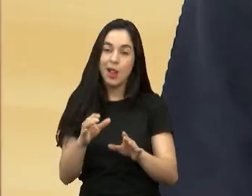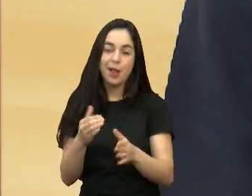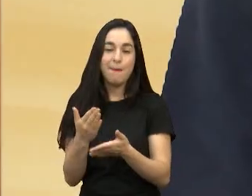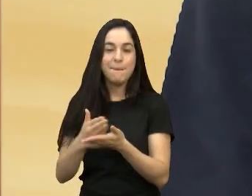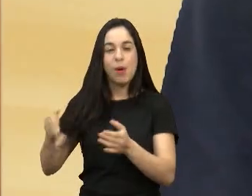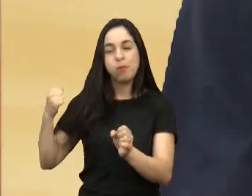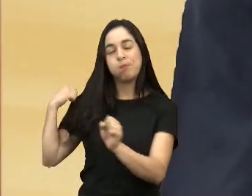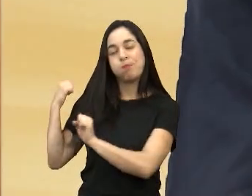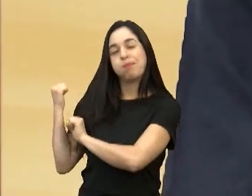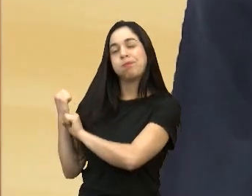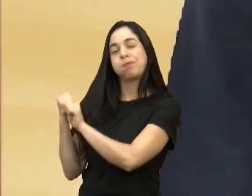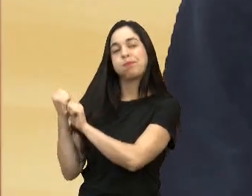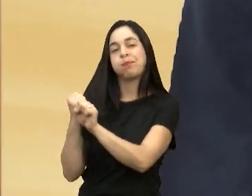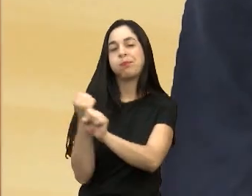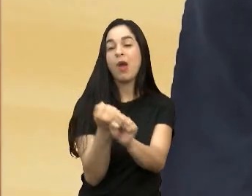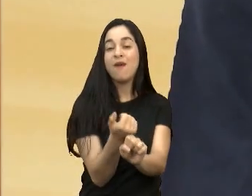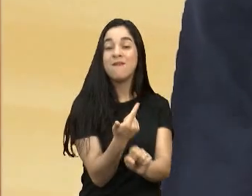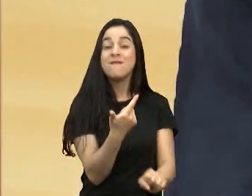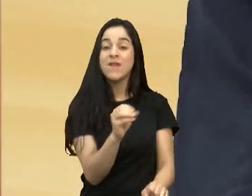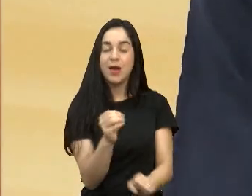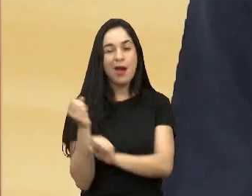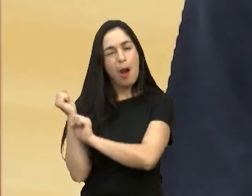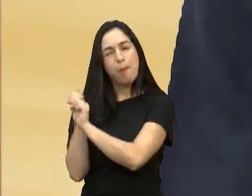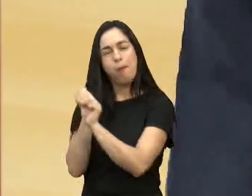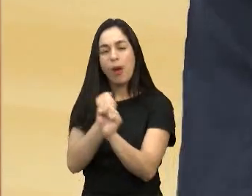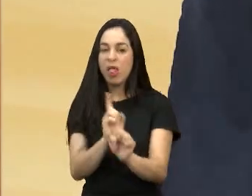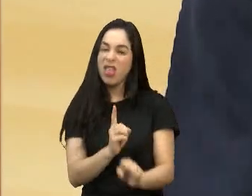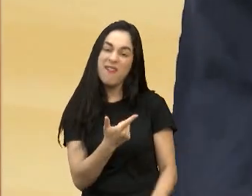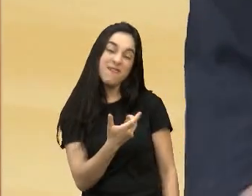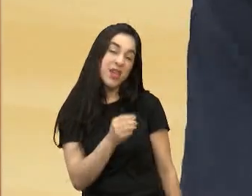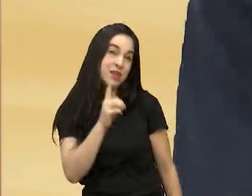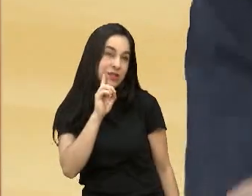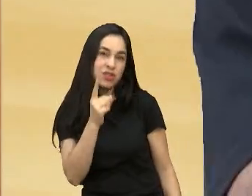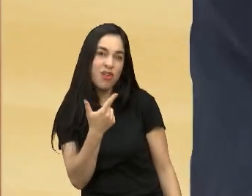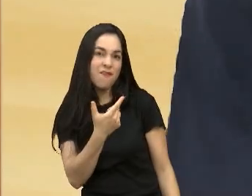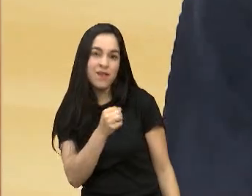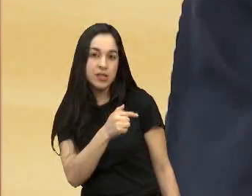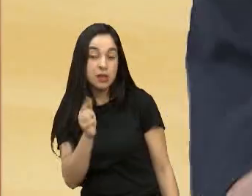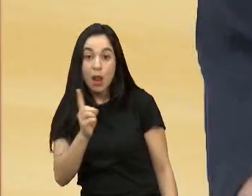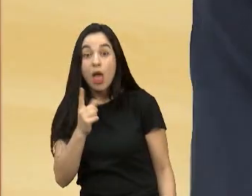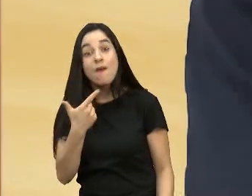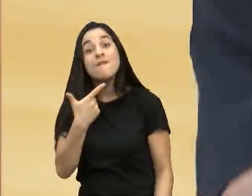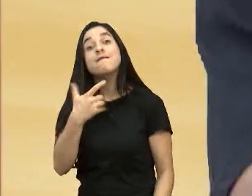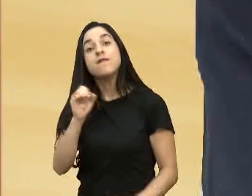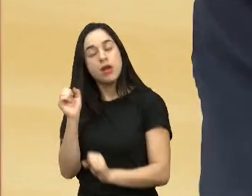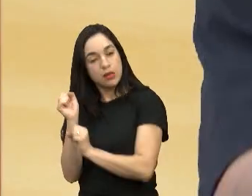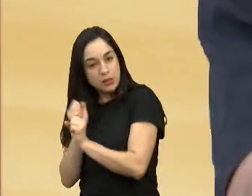né? Não são 20 dias, 20 semanas, né? São 20 anos que a gente vem trabalhando,